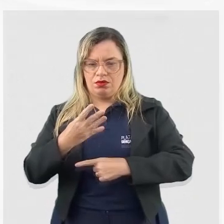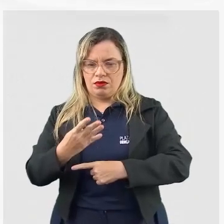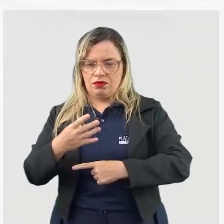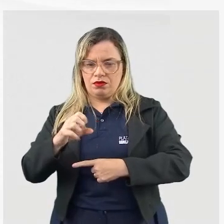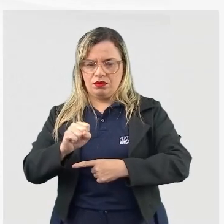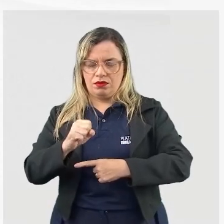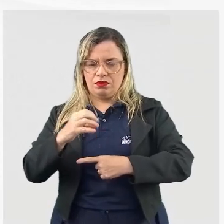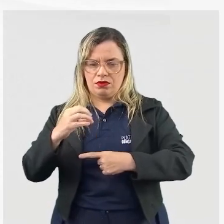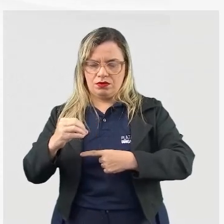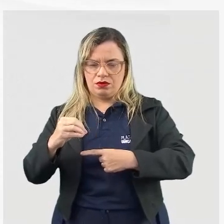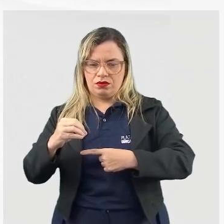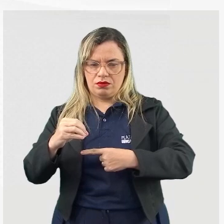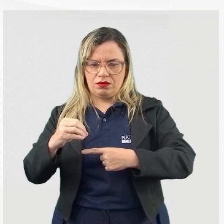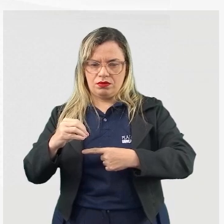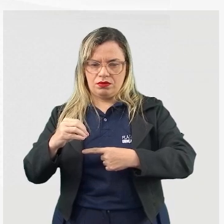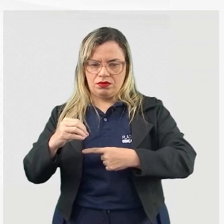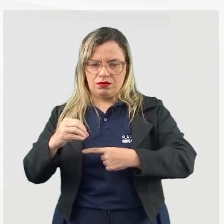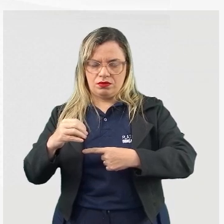480.